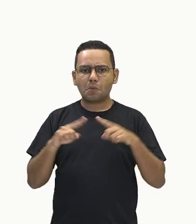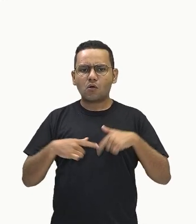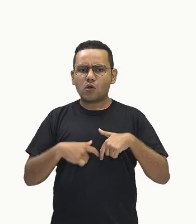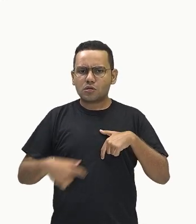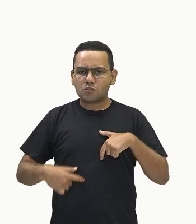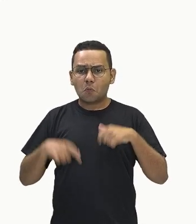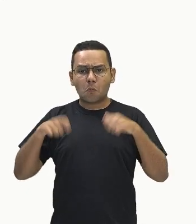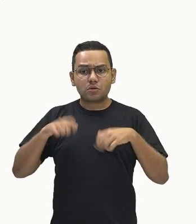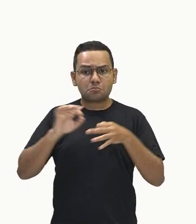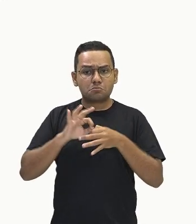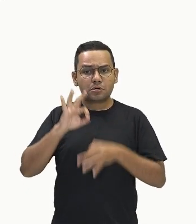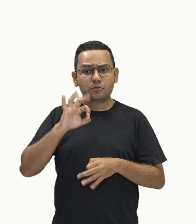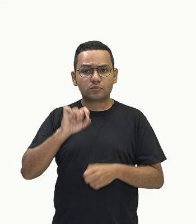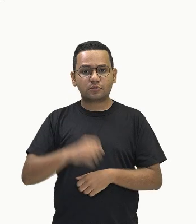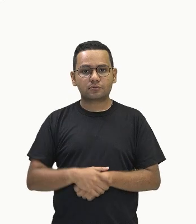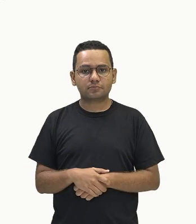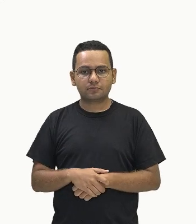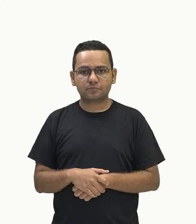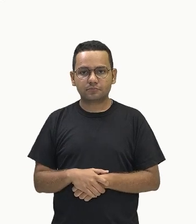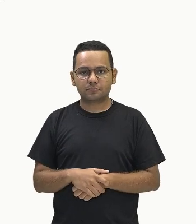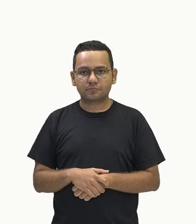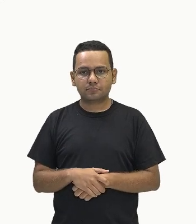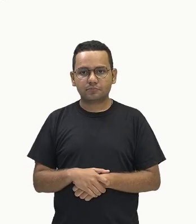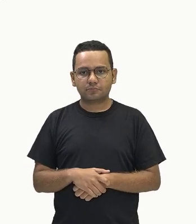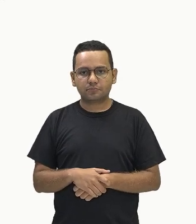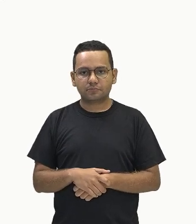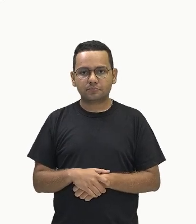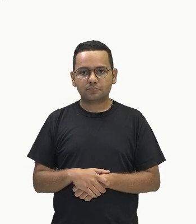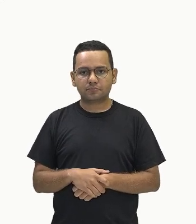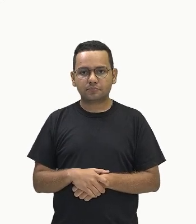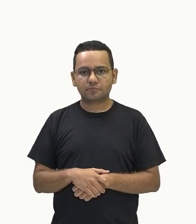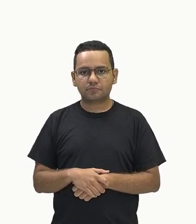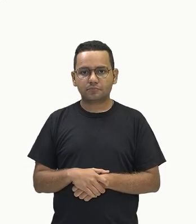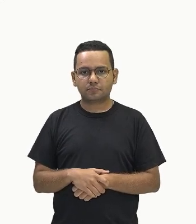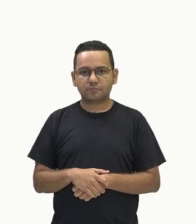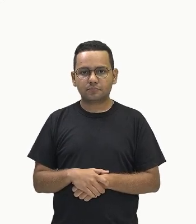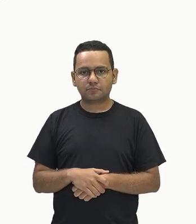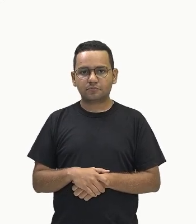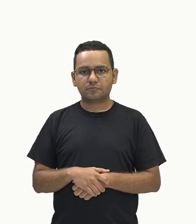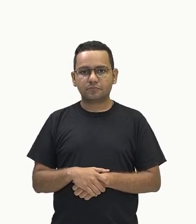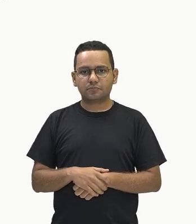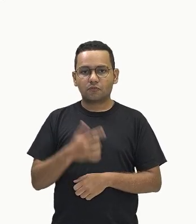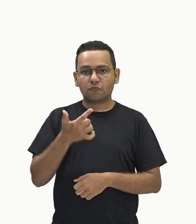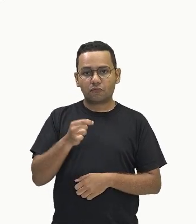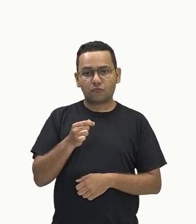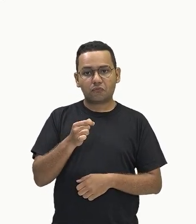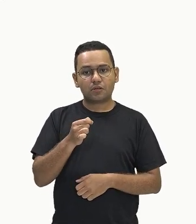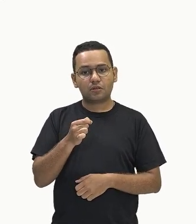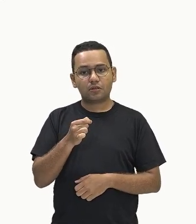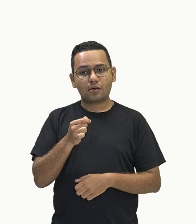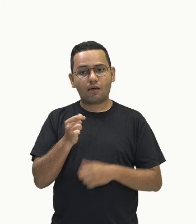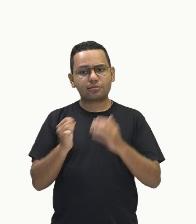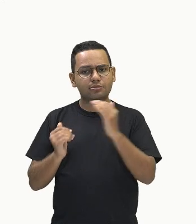medir até de 20 a 25